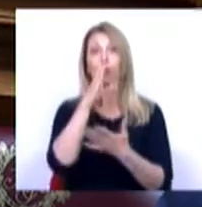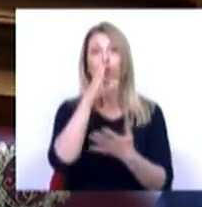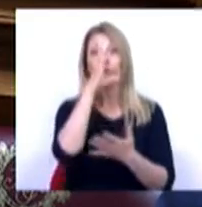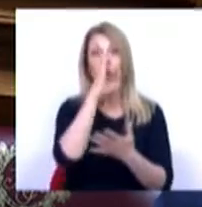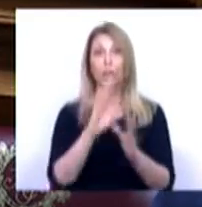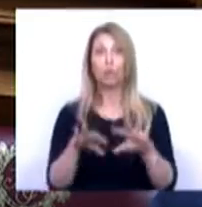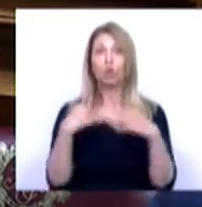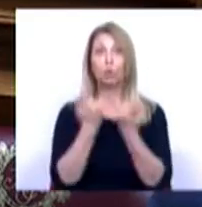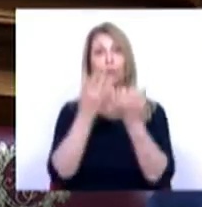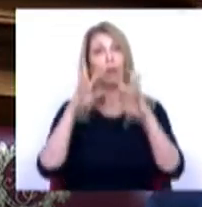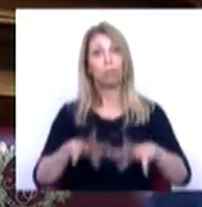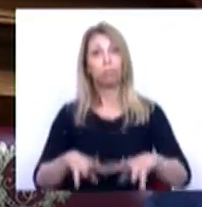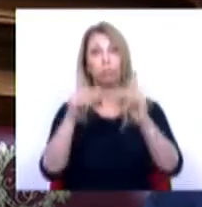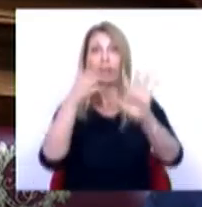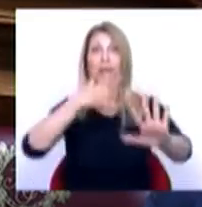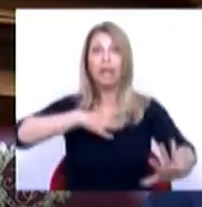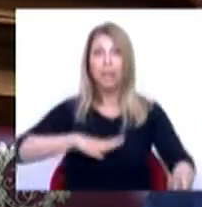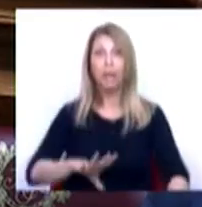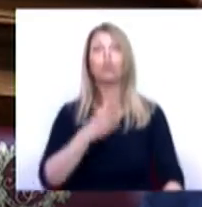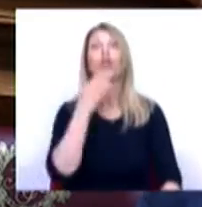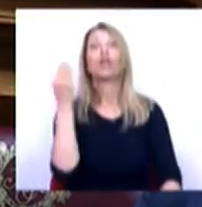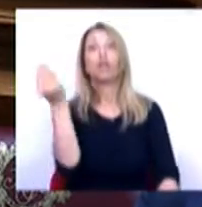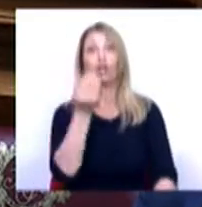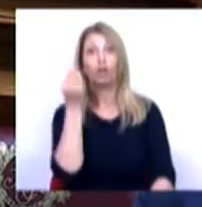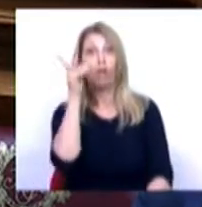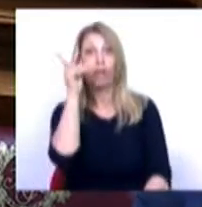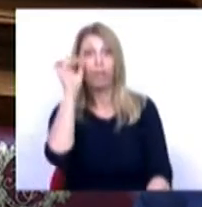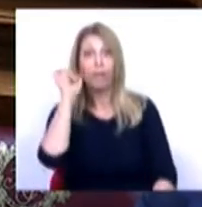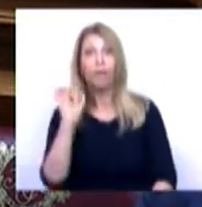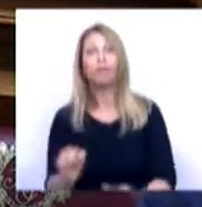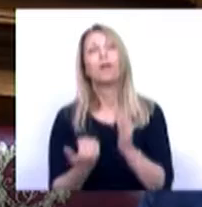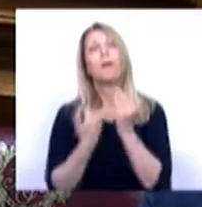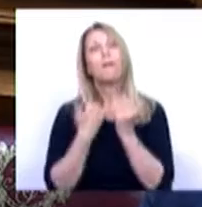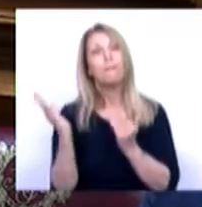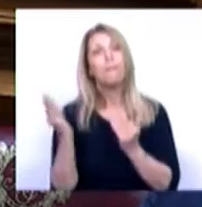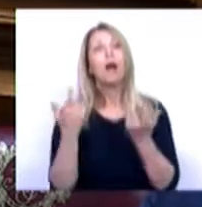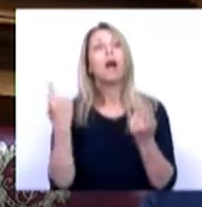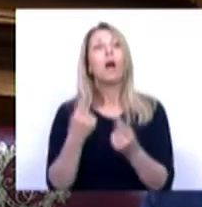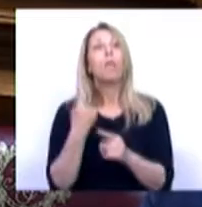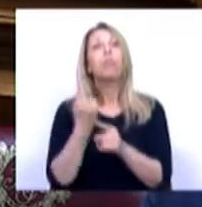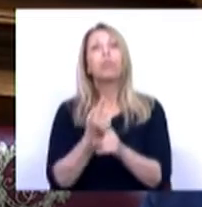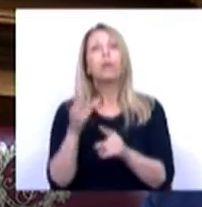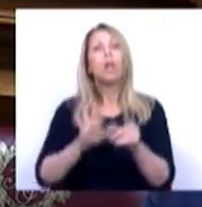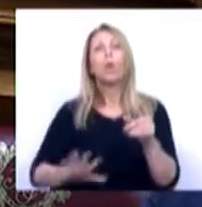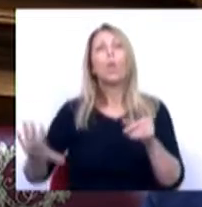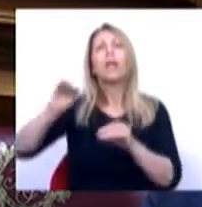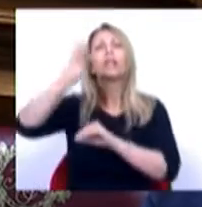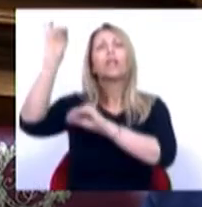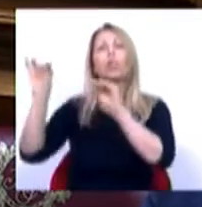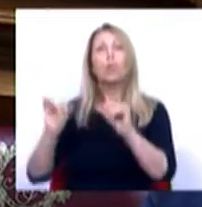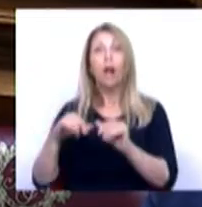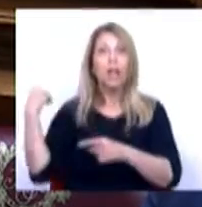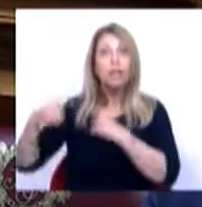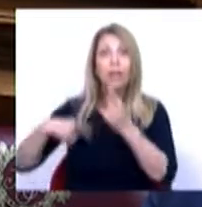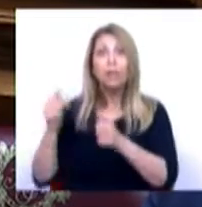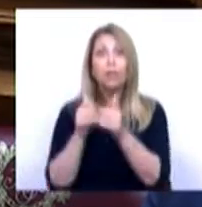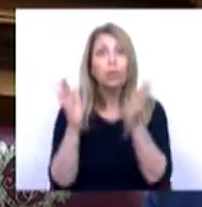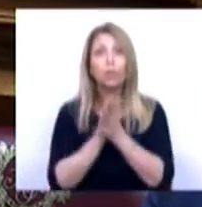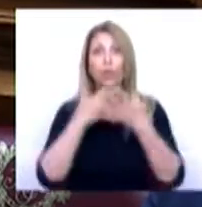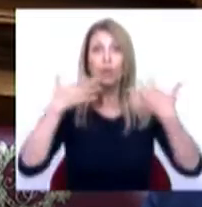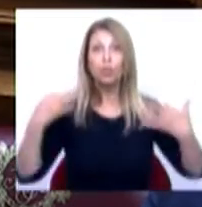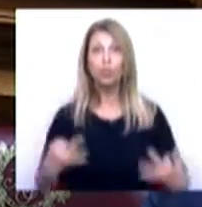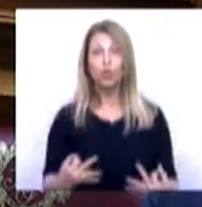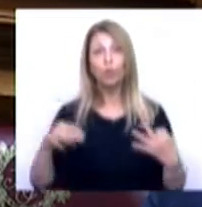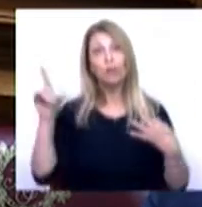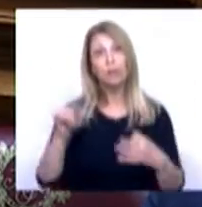na construção da vida dos mais jovens, por não ter abrangência territorial, por ser mesmo para todas as gerações, por ser mesmo